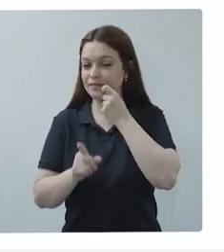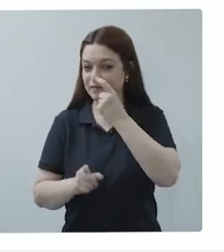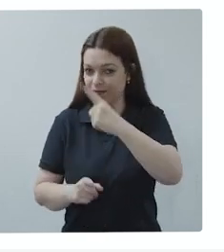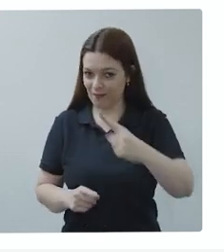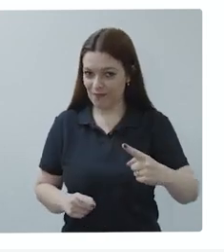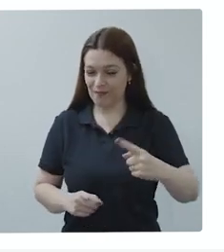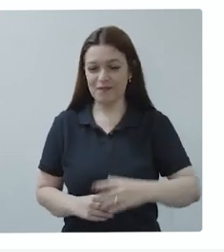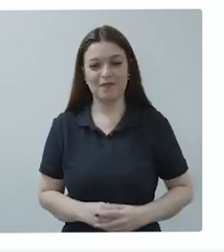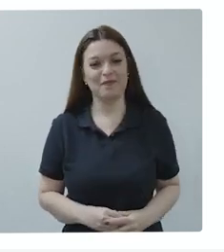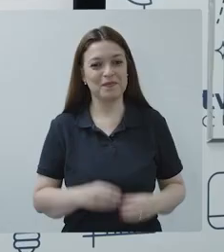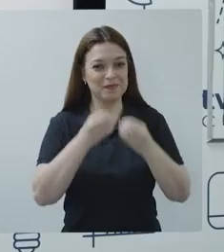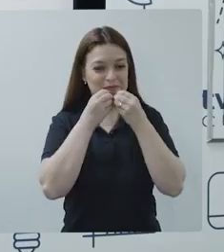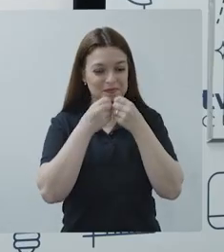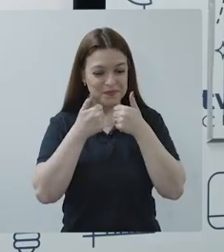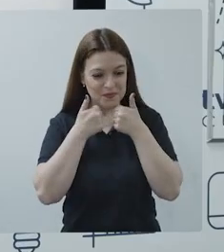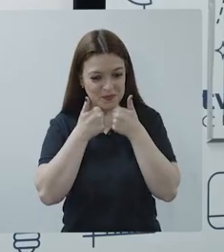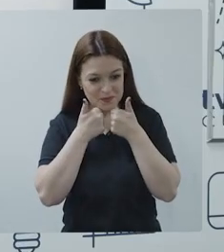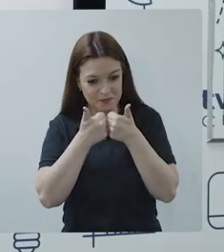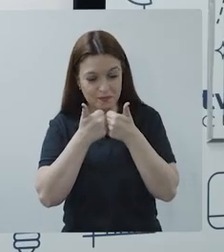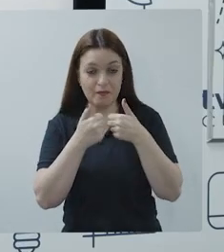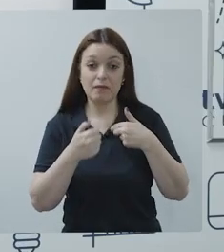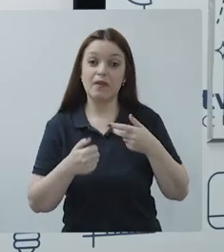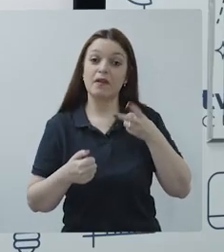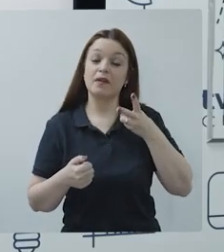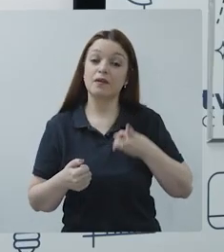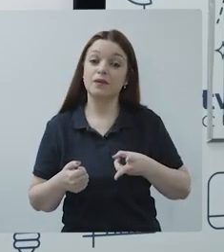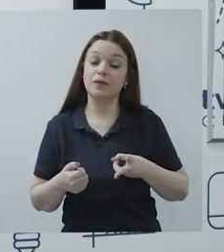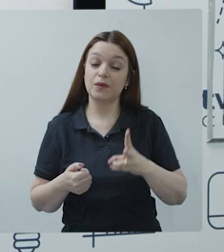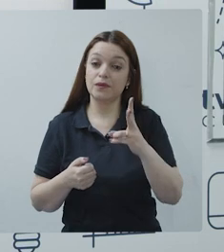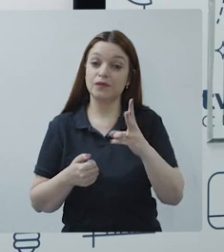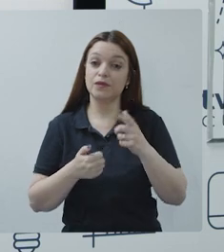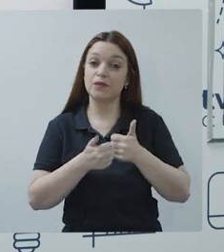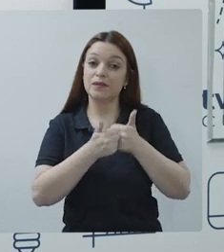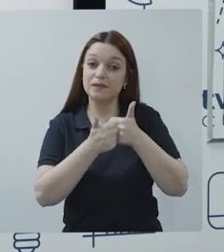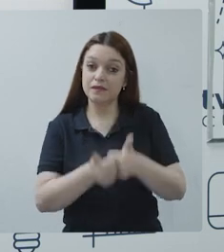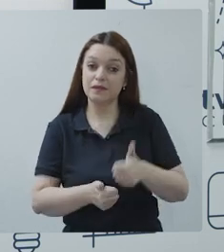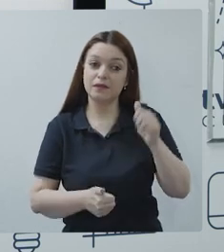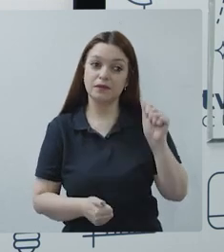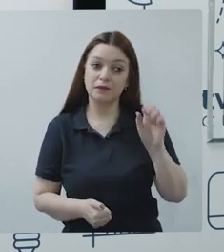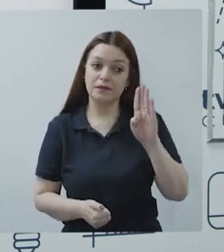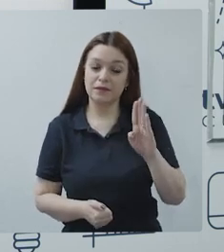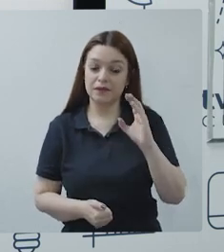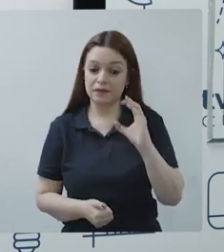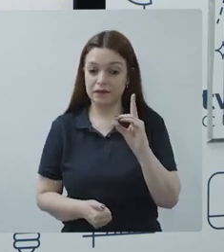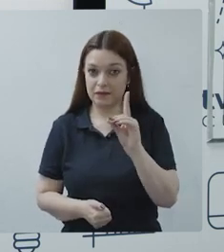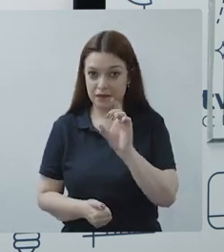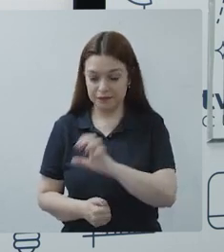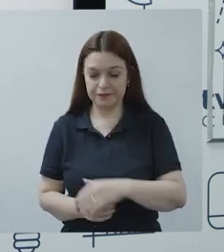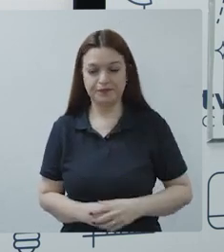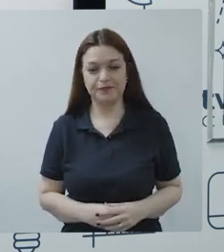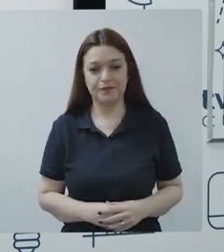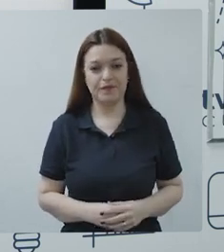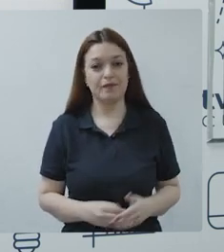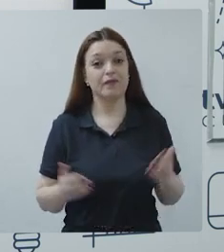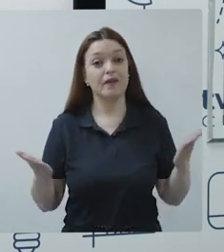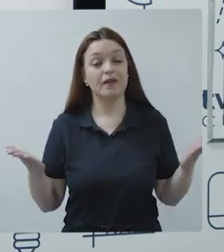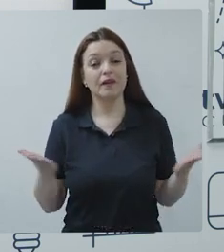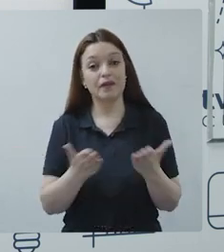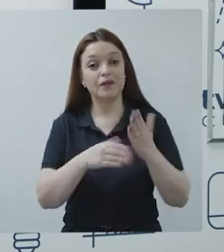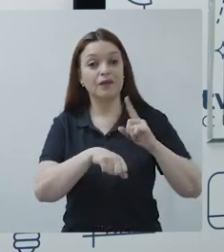rato. Muito bem! Seguimos a ordem do alfabeto. E agora chegou a hora dos